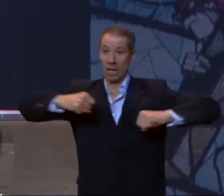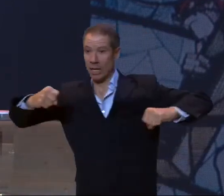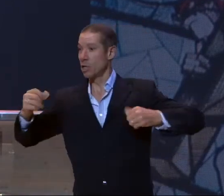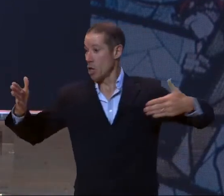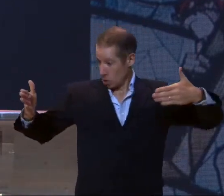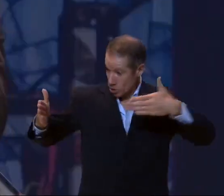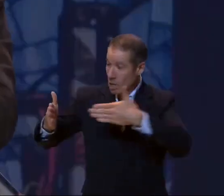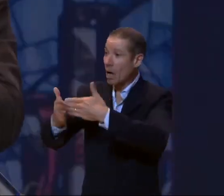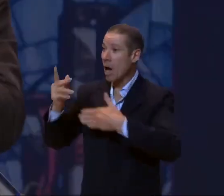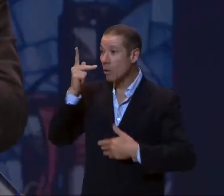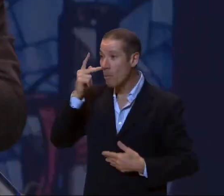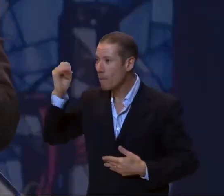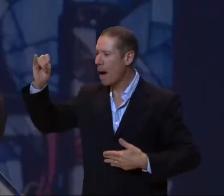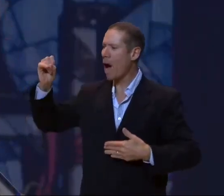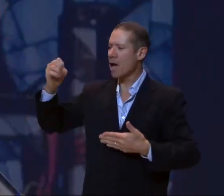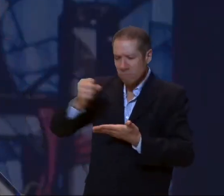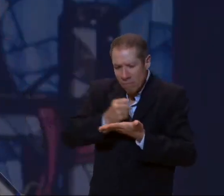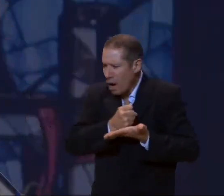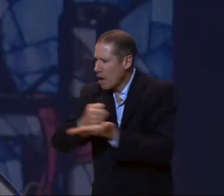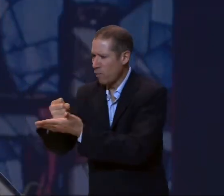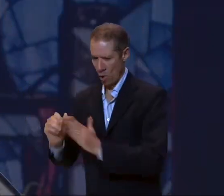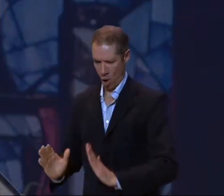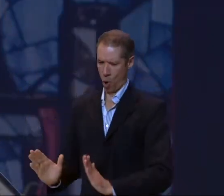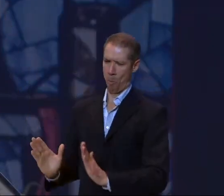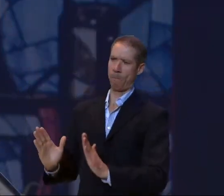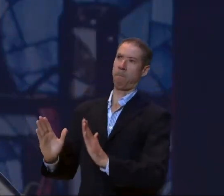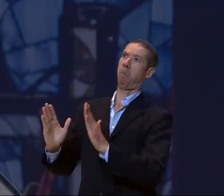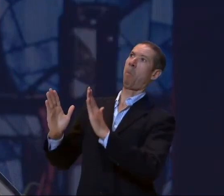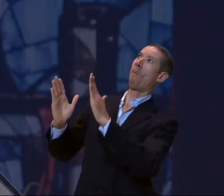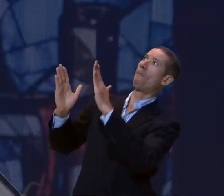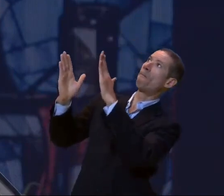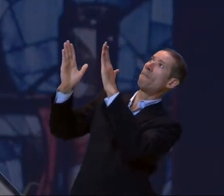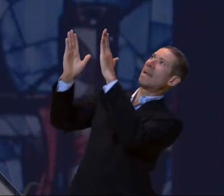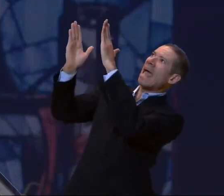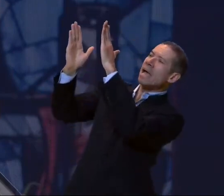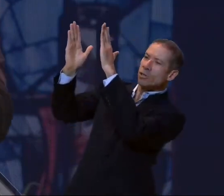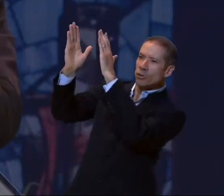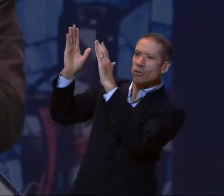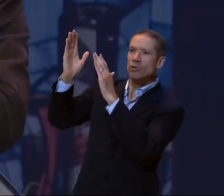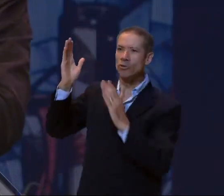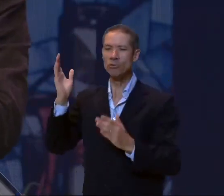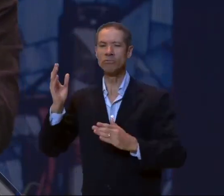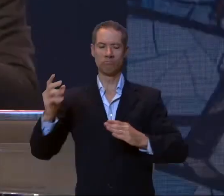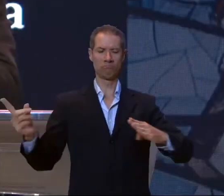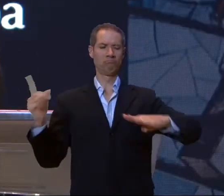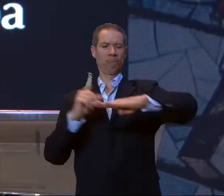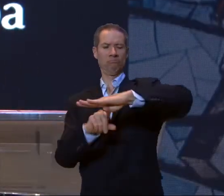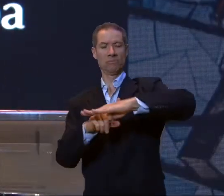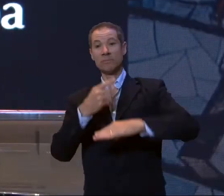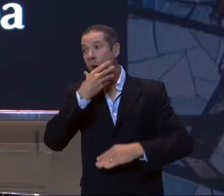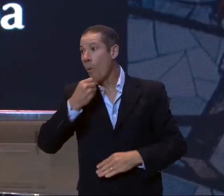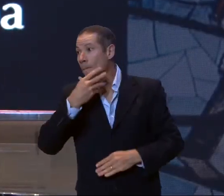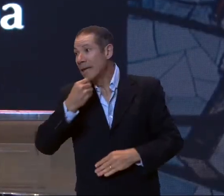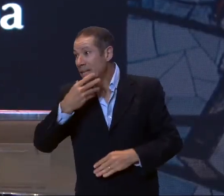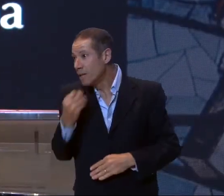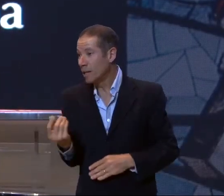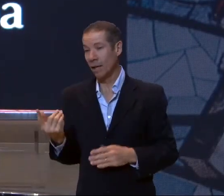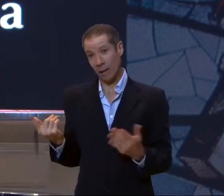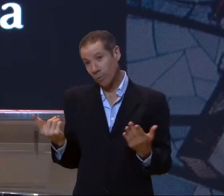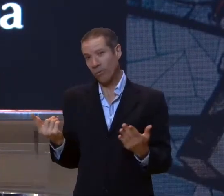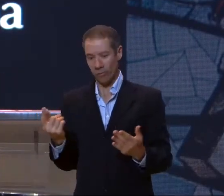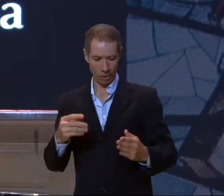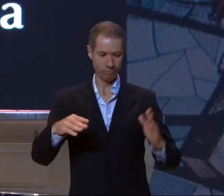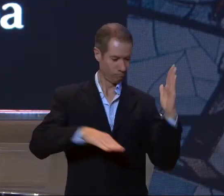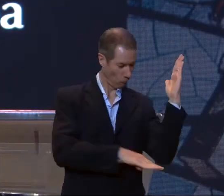chegaram ali, o pai o levou num prédio comercial, passaram pela recepção e o menino logo foi